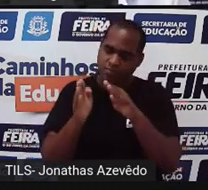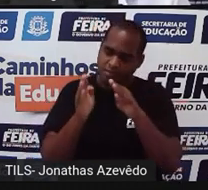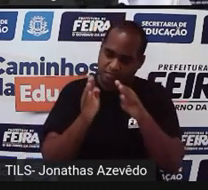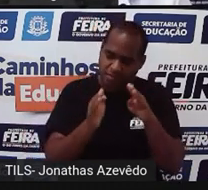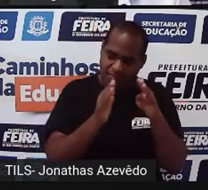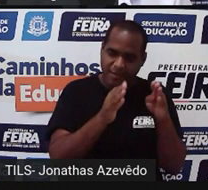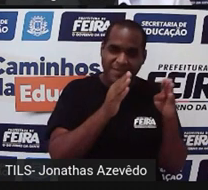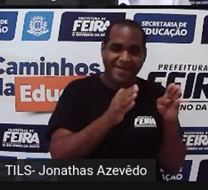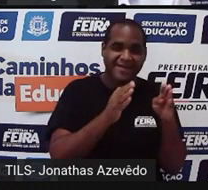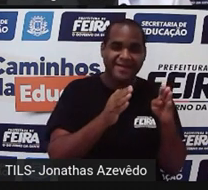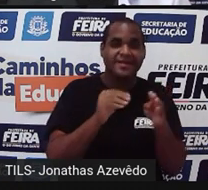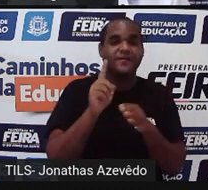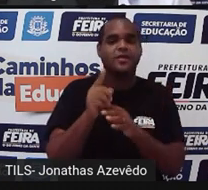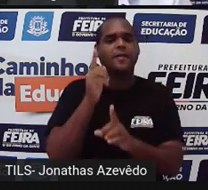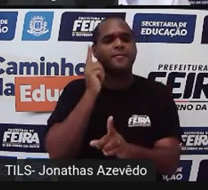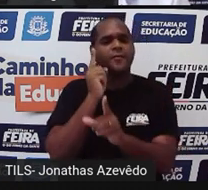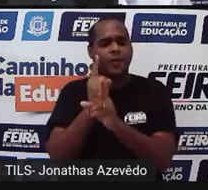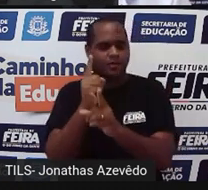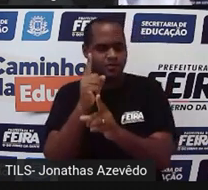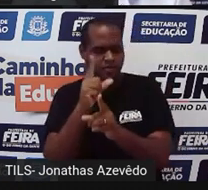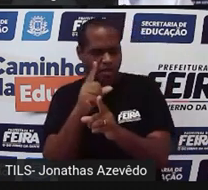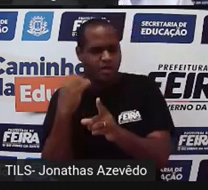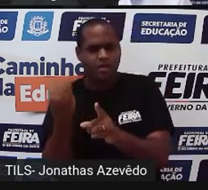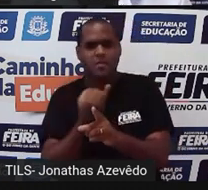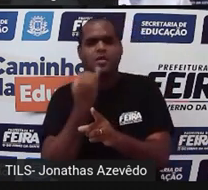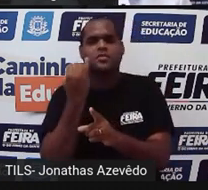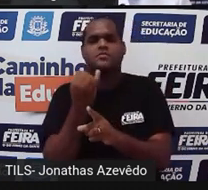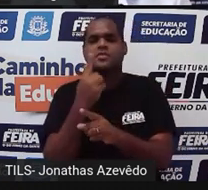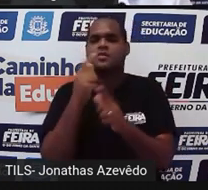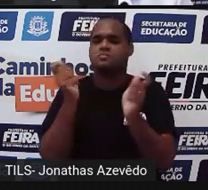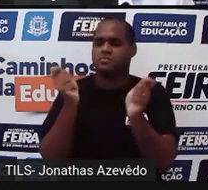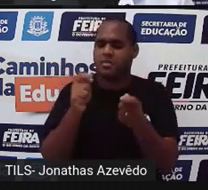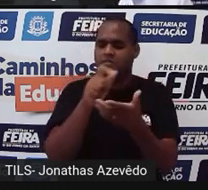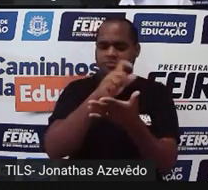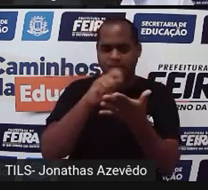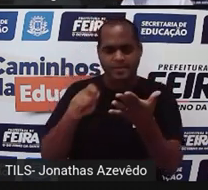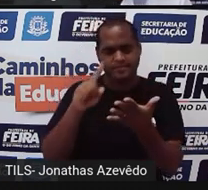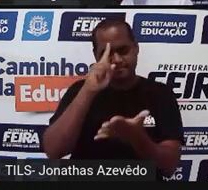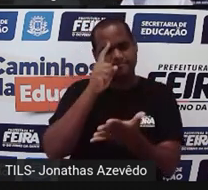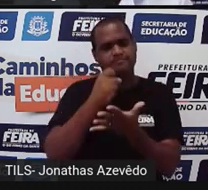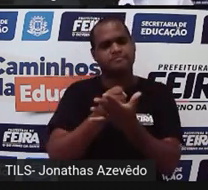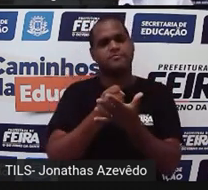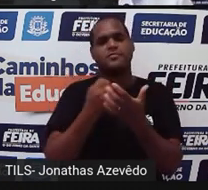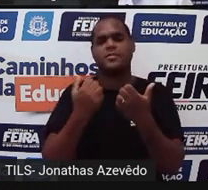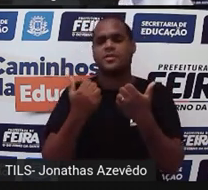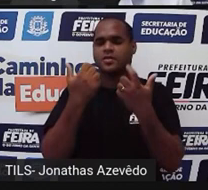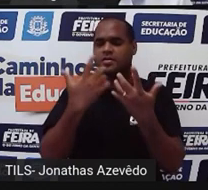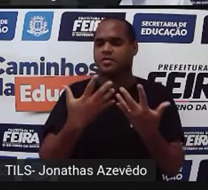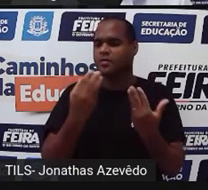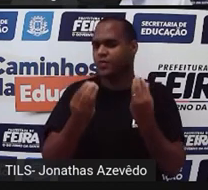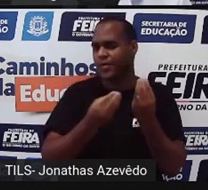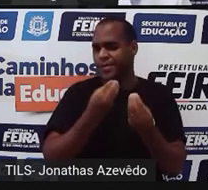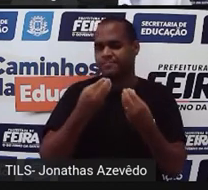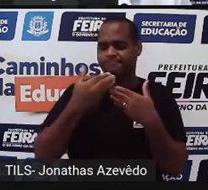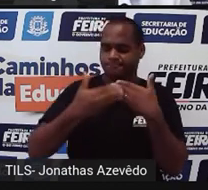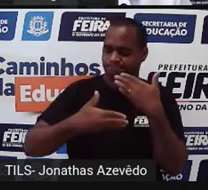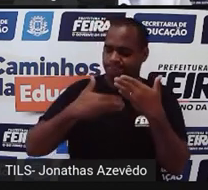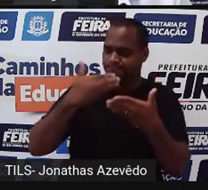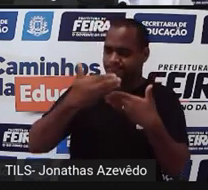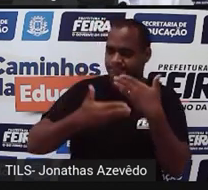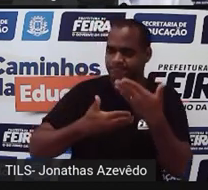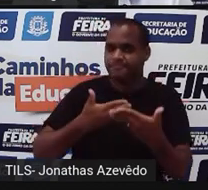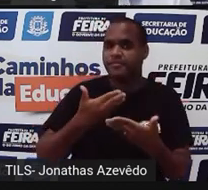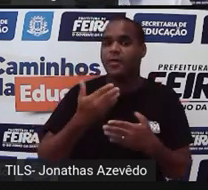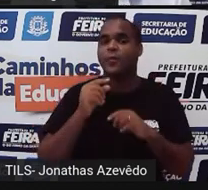tá? E se achar interessante, você pode escrever um plano de ação, contando, né, qual é os passos que você vai